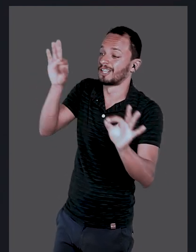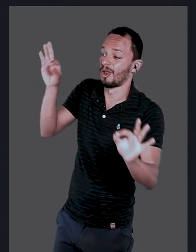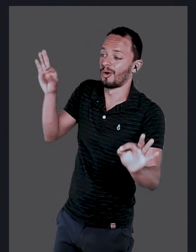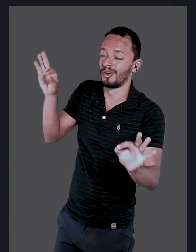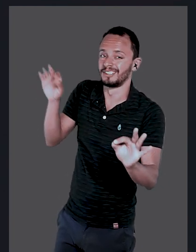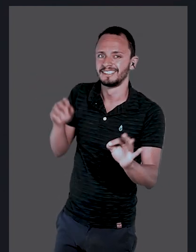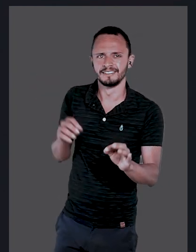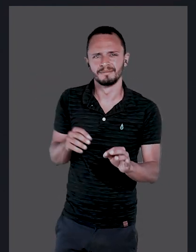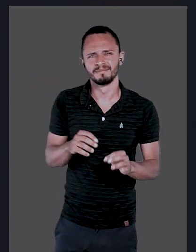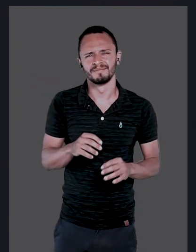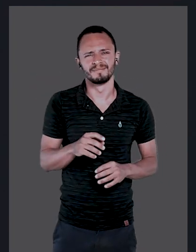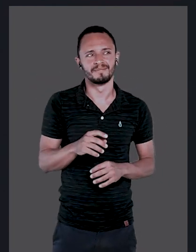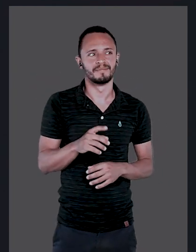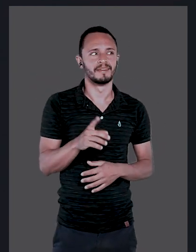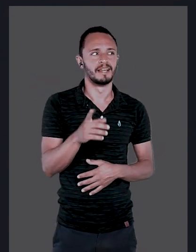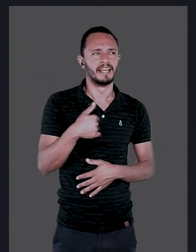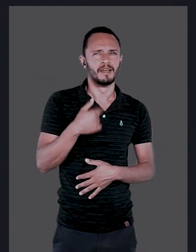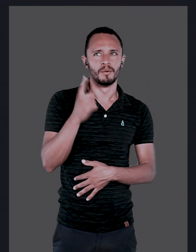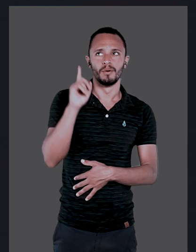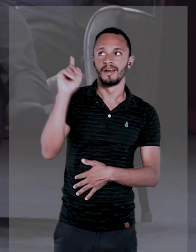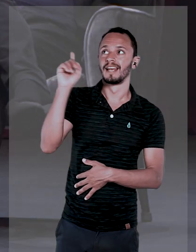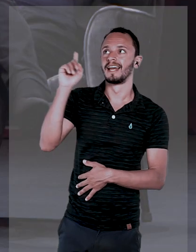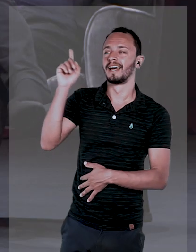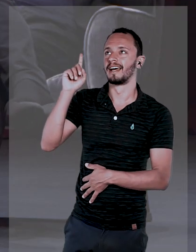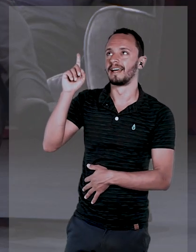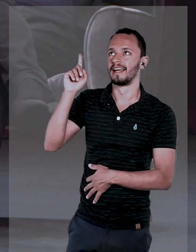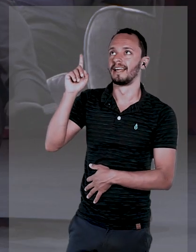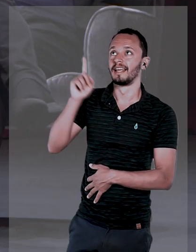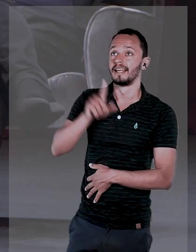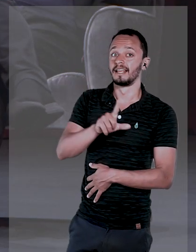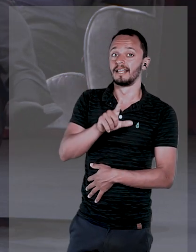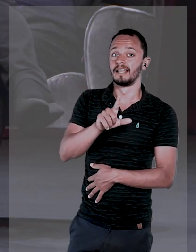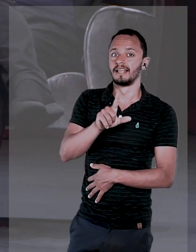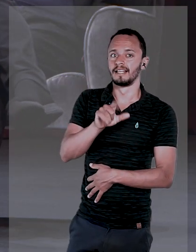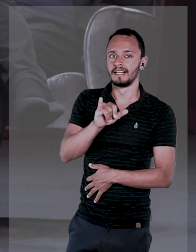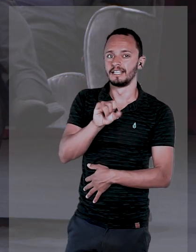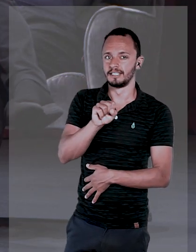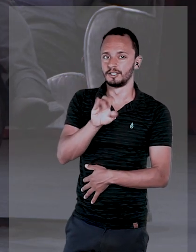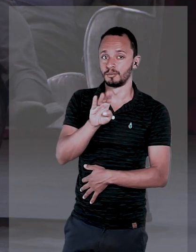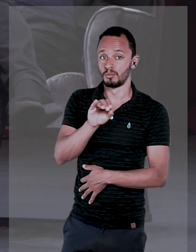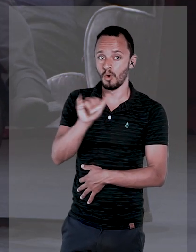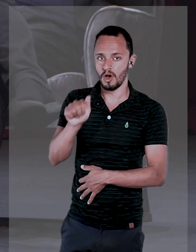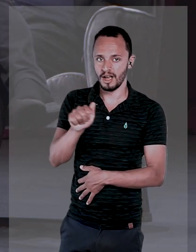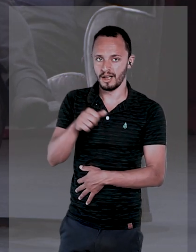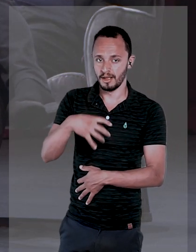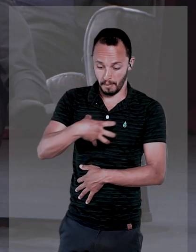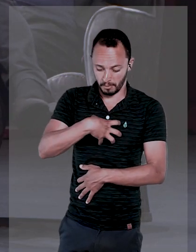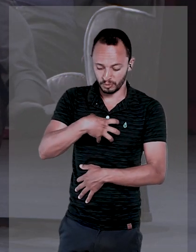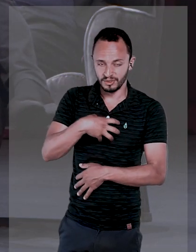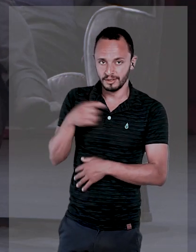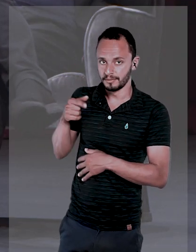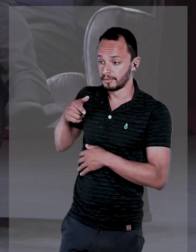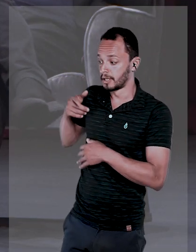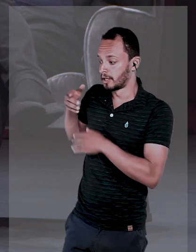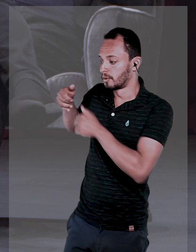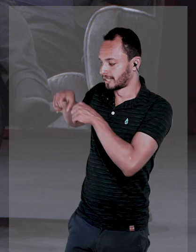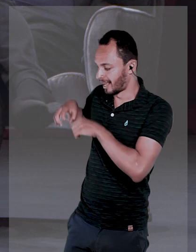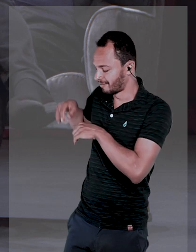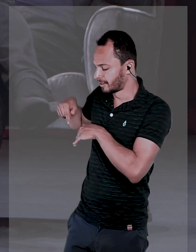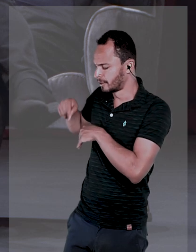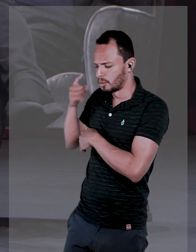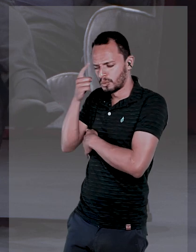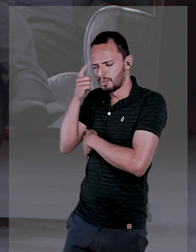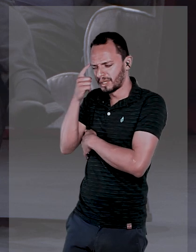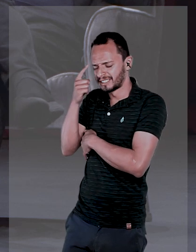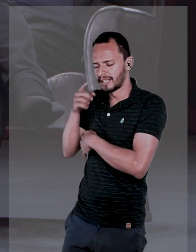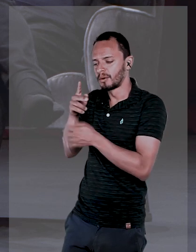que eu vou ficar doente à distância dessas Eu pensado pessoas? nisso na hora que eu peguei lá em Lisboa, eu não pensei nisso. Mas você talvez não pense no amor